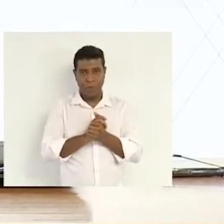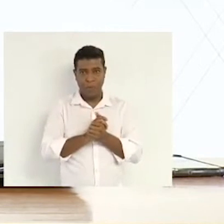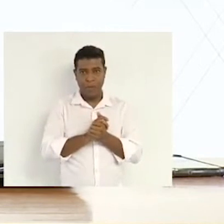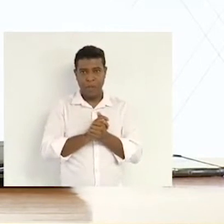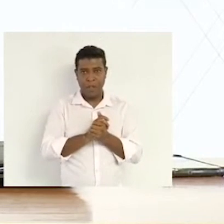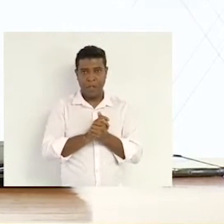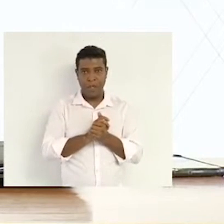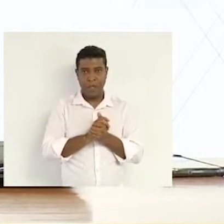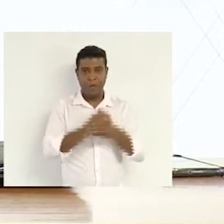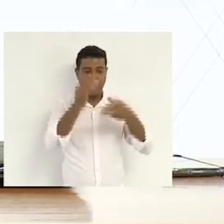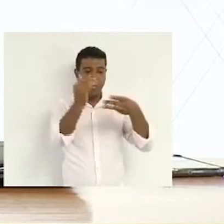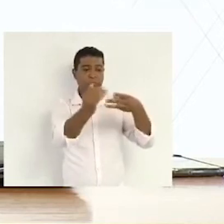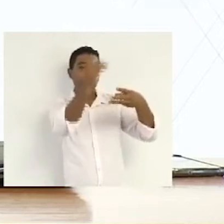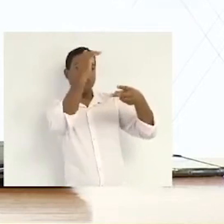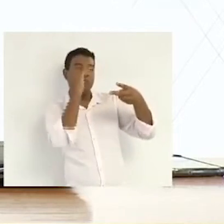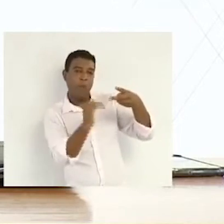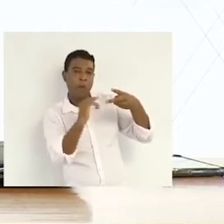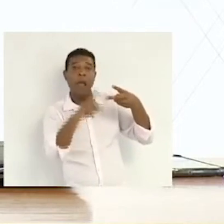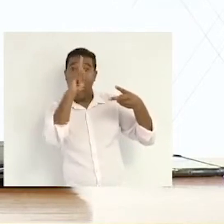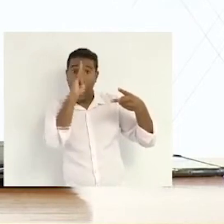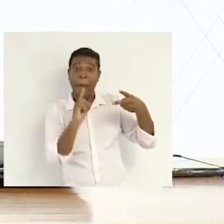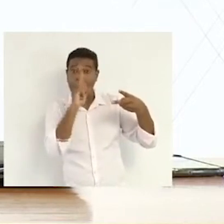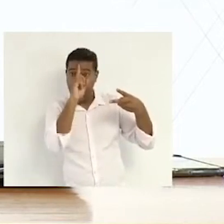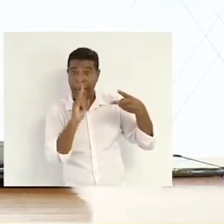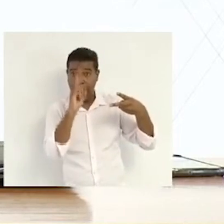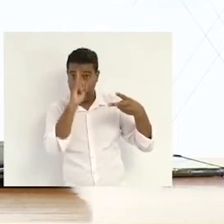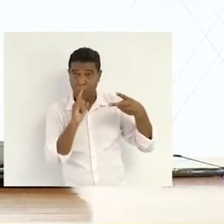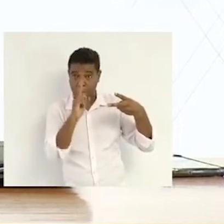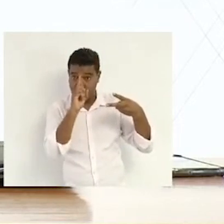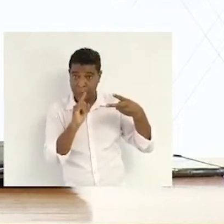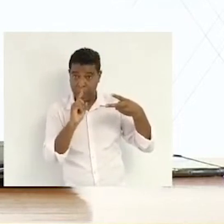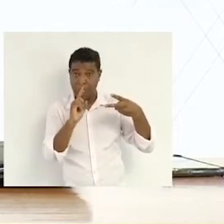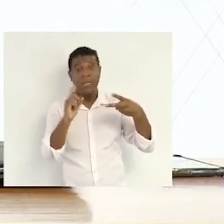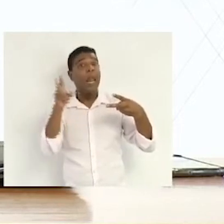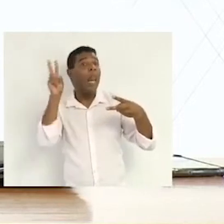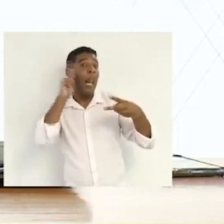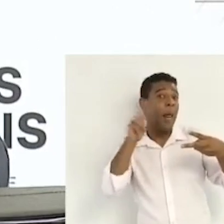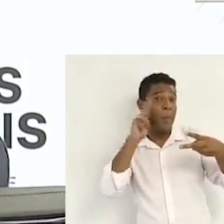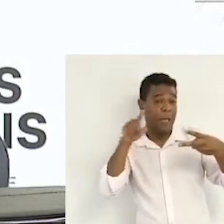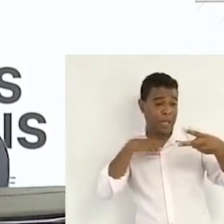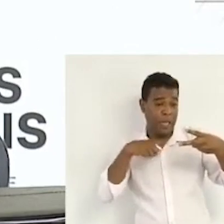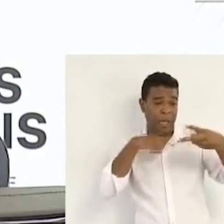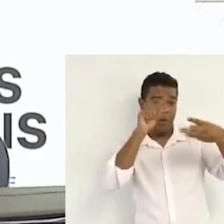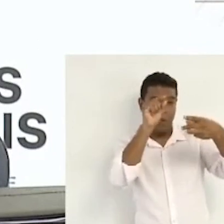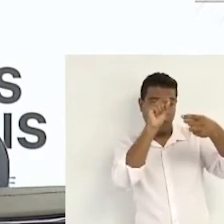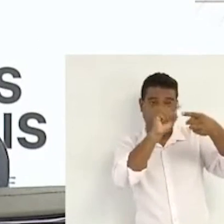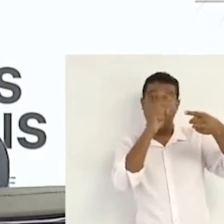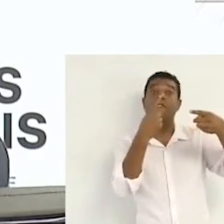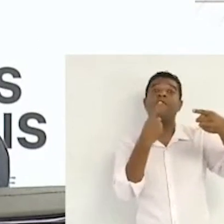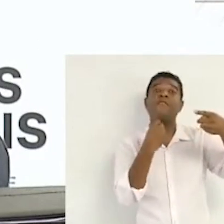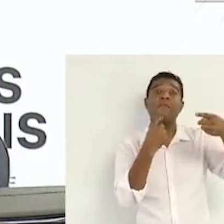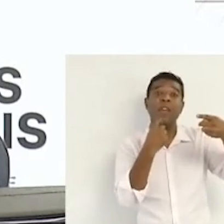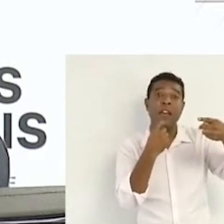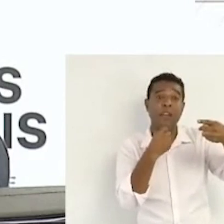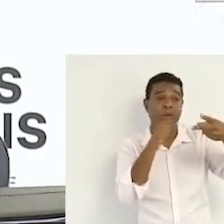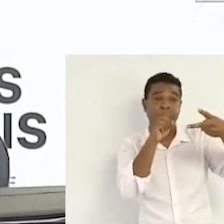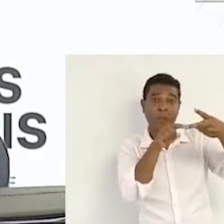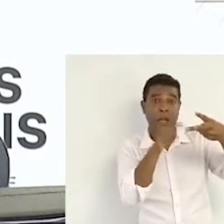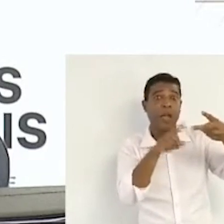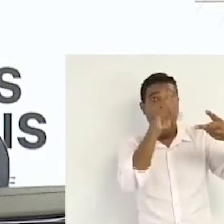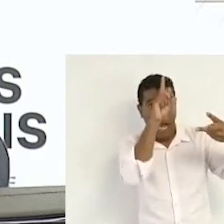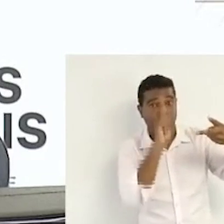secretário faz um alerta. Mesmo estando na onda amarela, é preciso manter as medidas sanitárias de saúde para que não ocorra